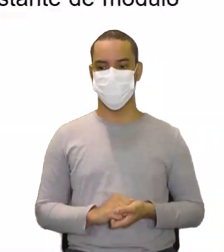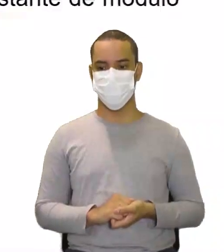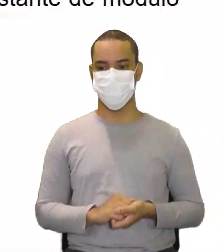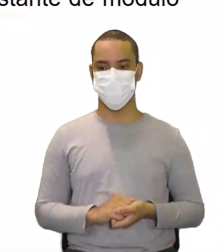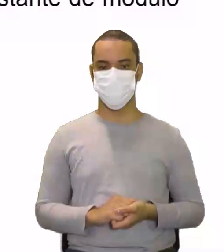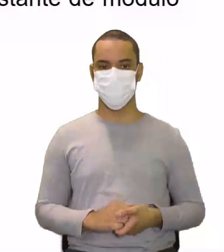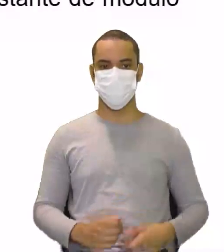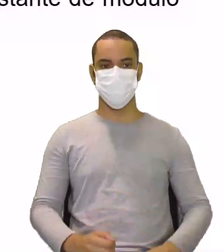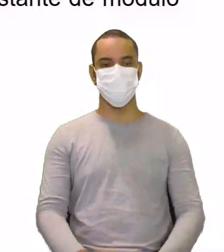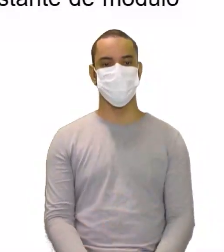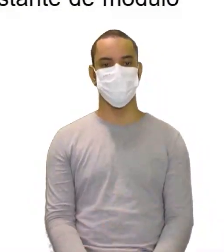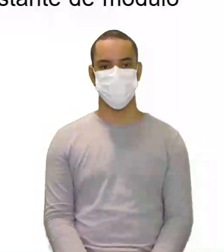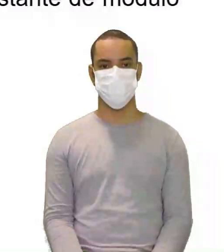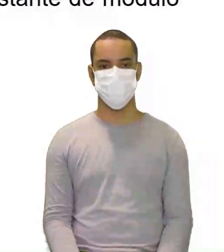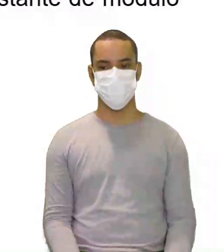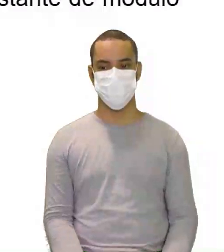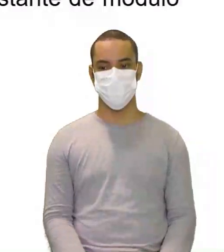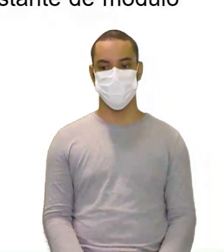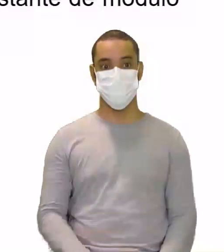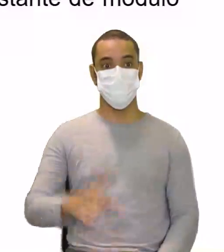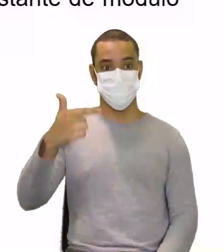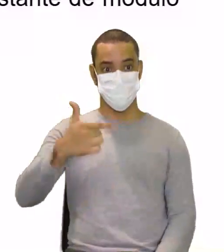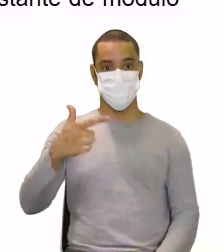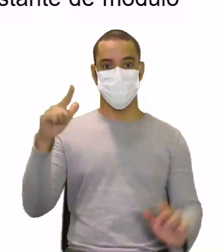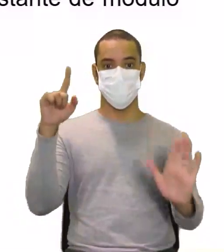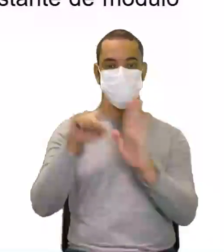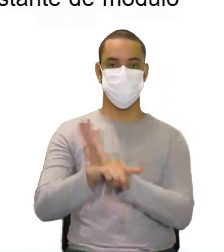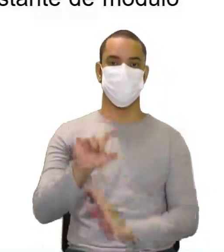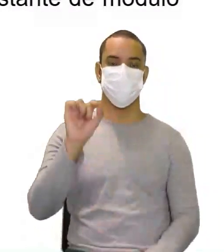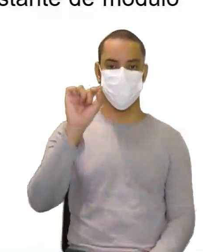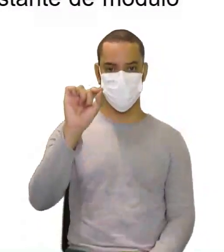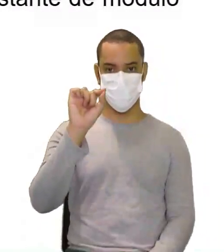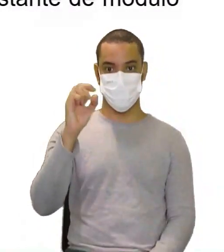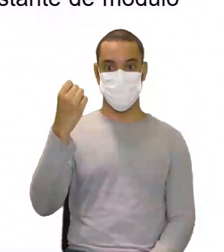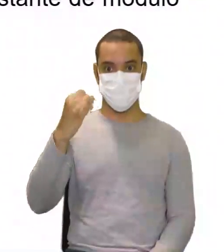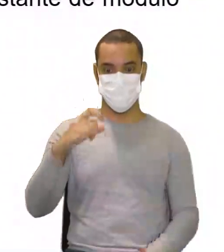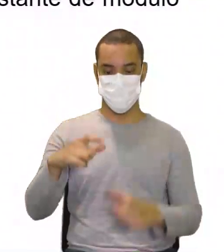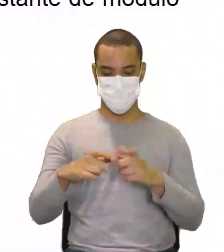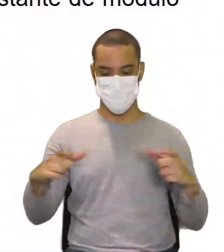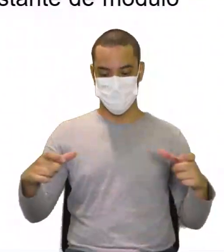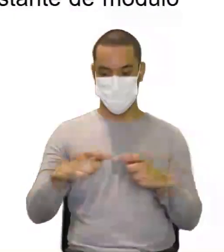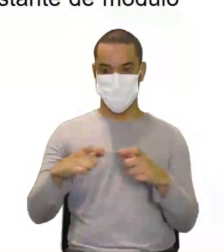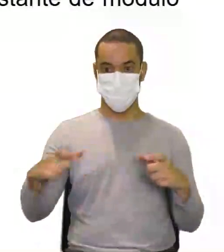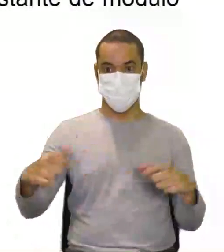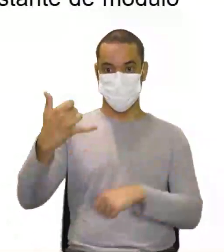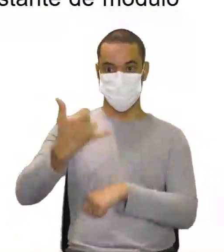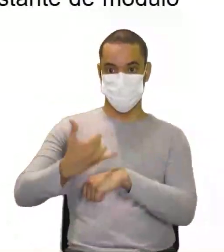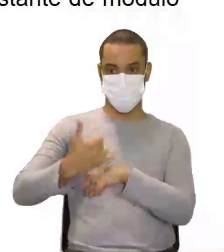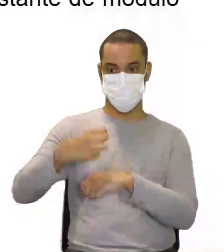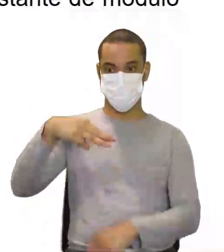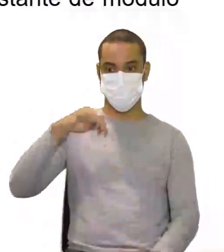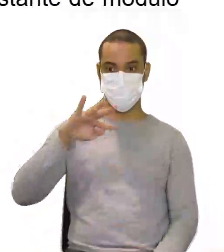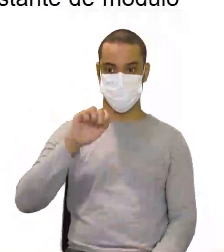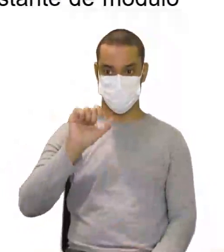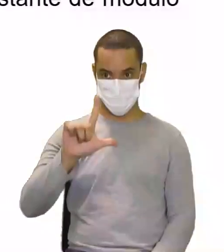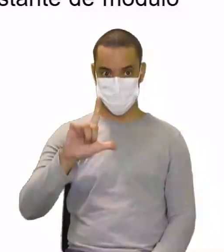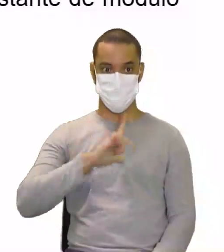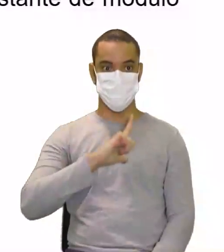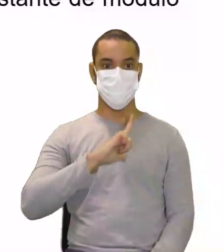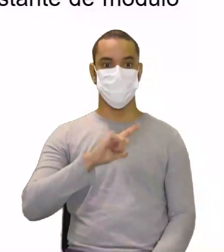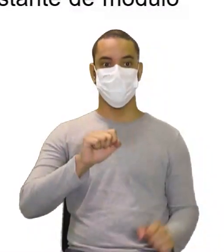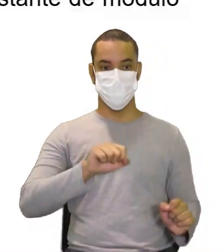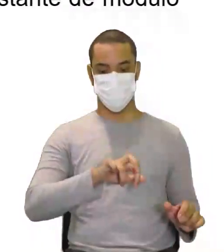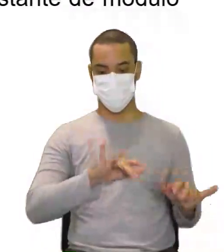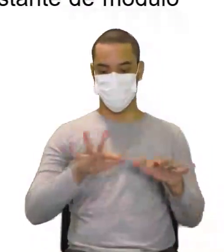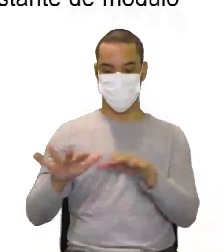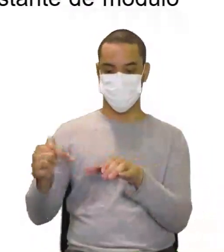Bom, nossa segunda questão, né? Quando uma barra metálica se desloca num campo magnético,